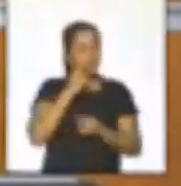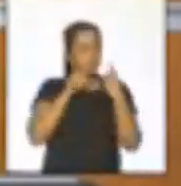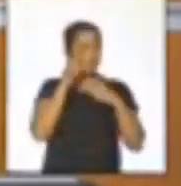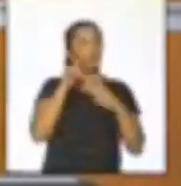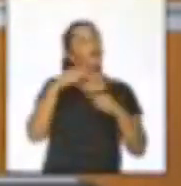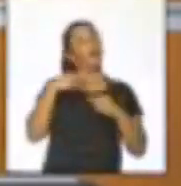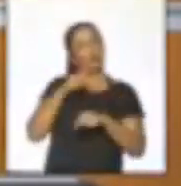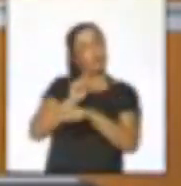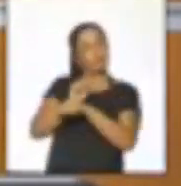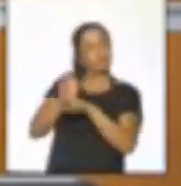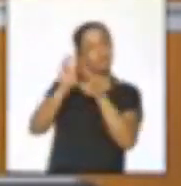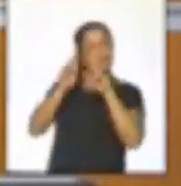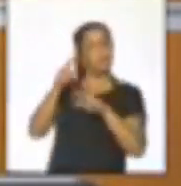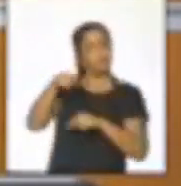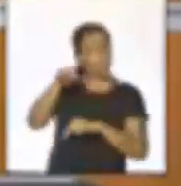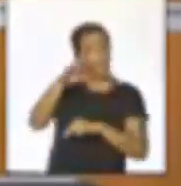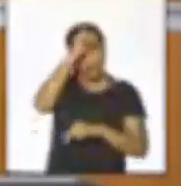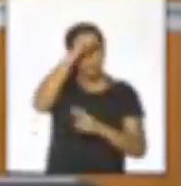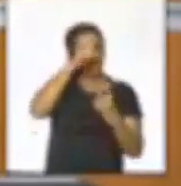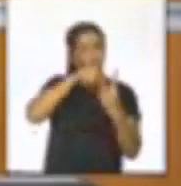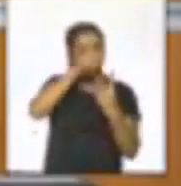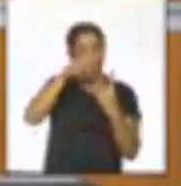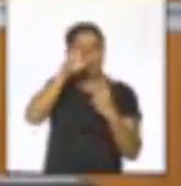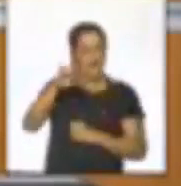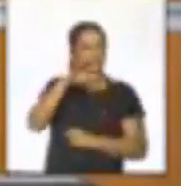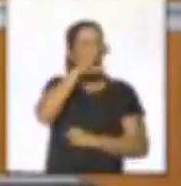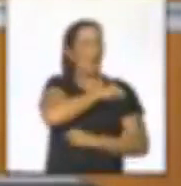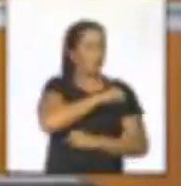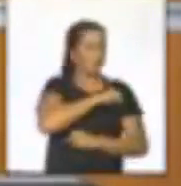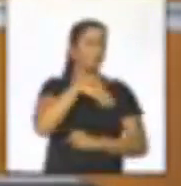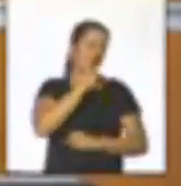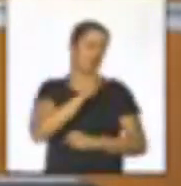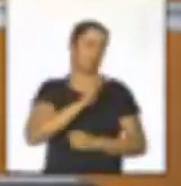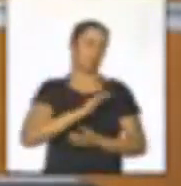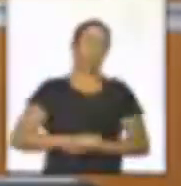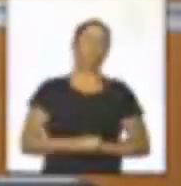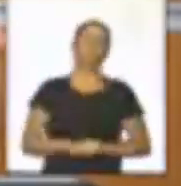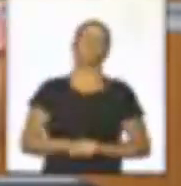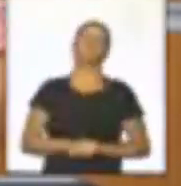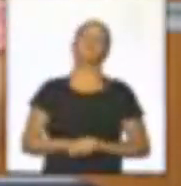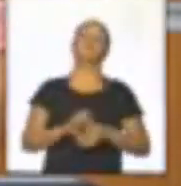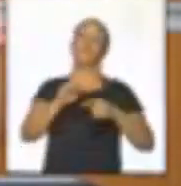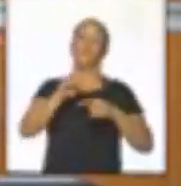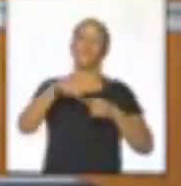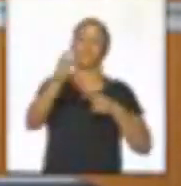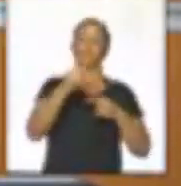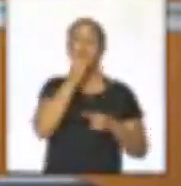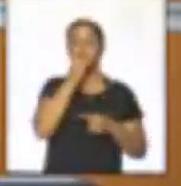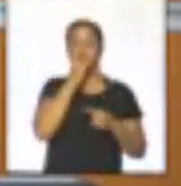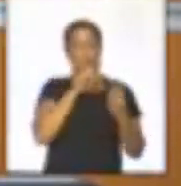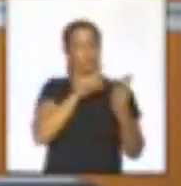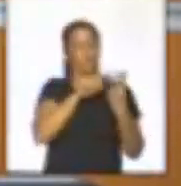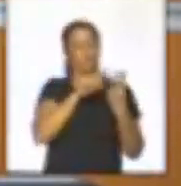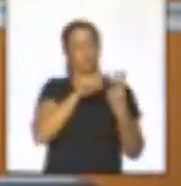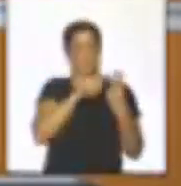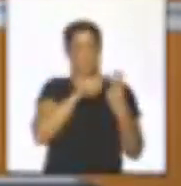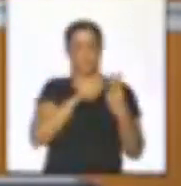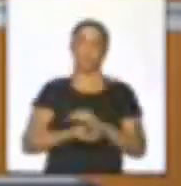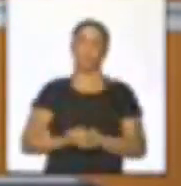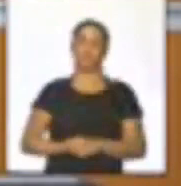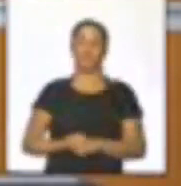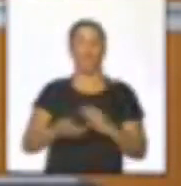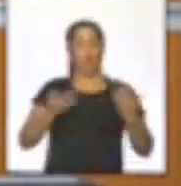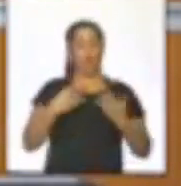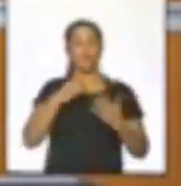aprender, você vai ficar mais rápido do que eu. Ok? Vamos para o próximo exemplo, que é um exemplo de